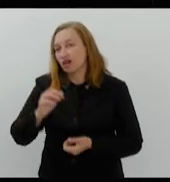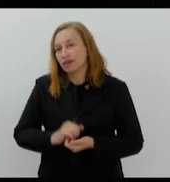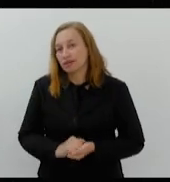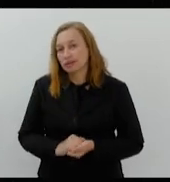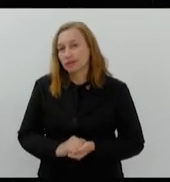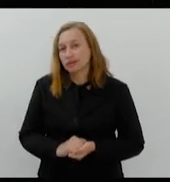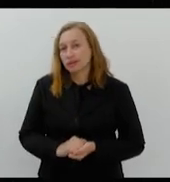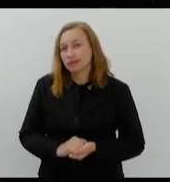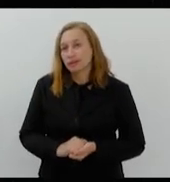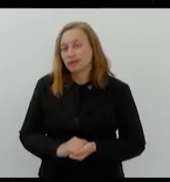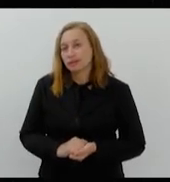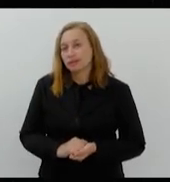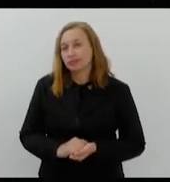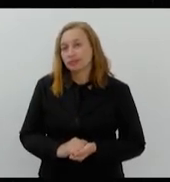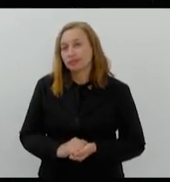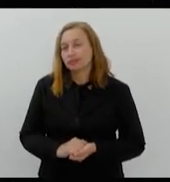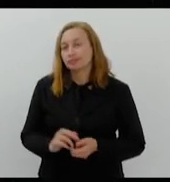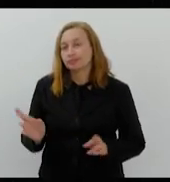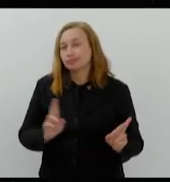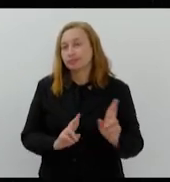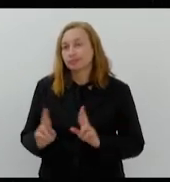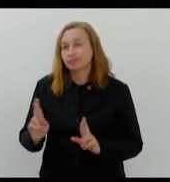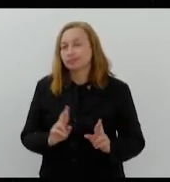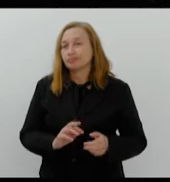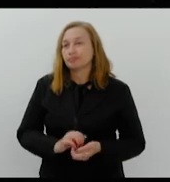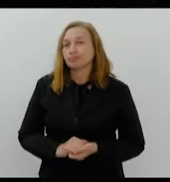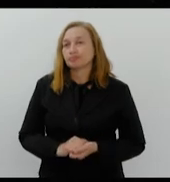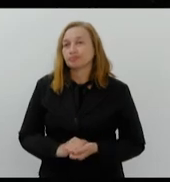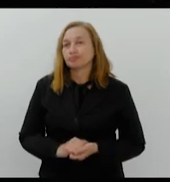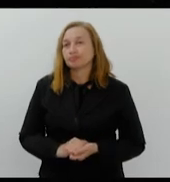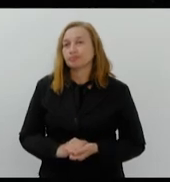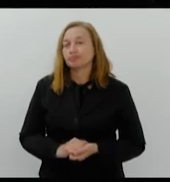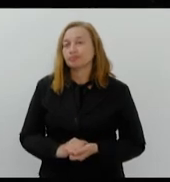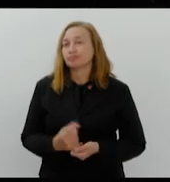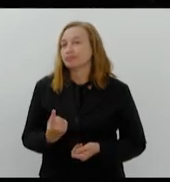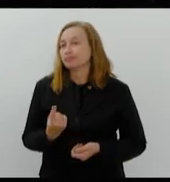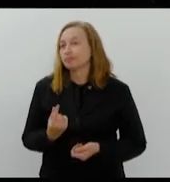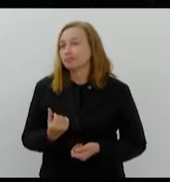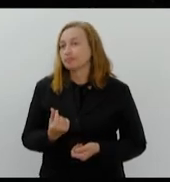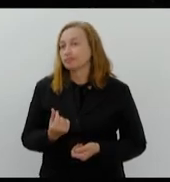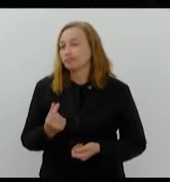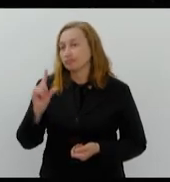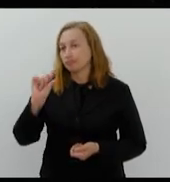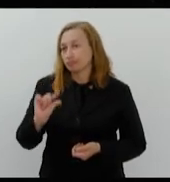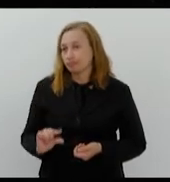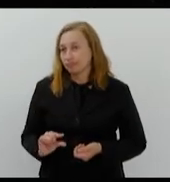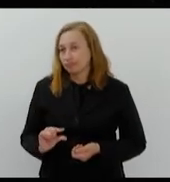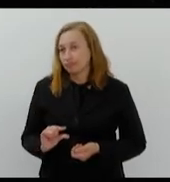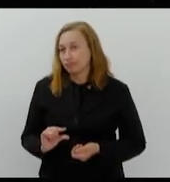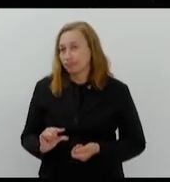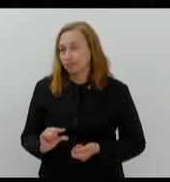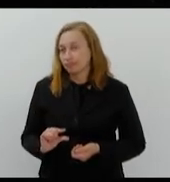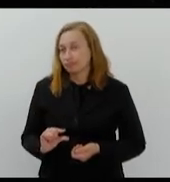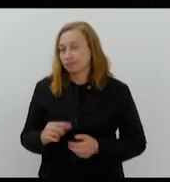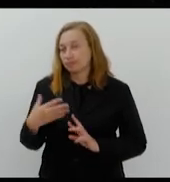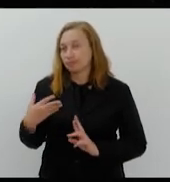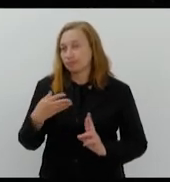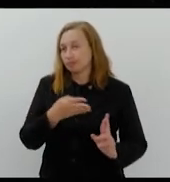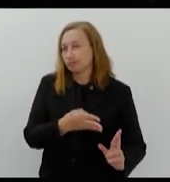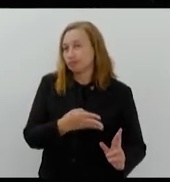reais em relação ao preço a menor de